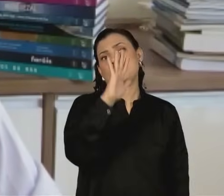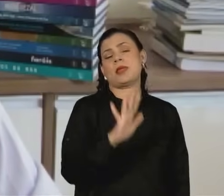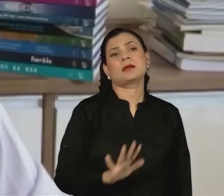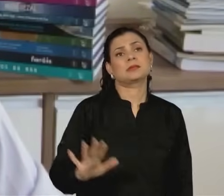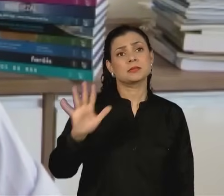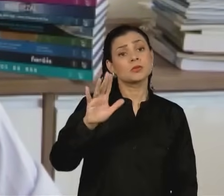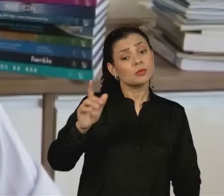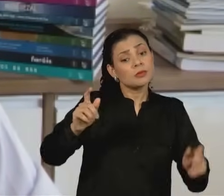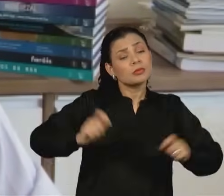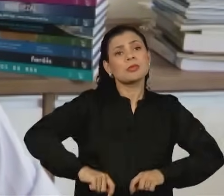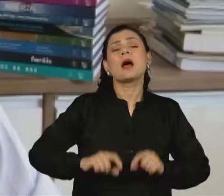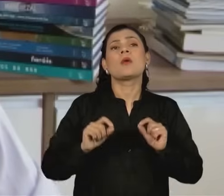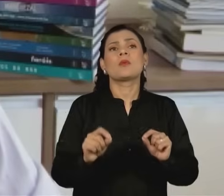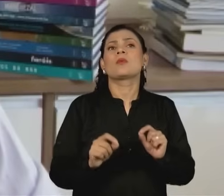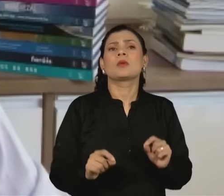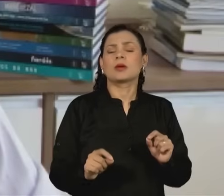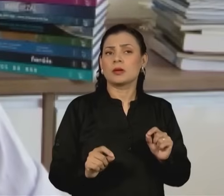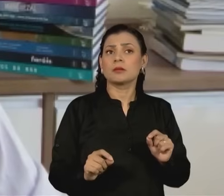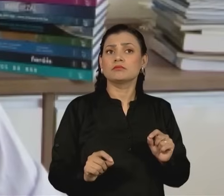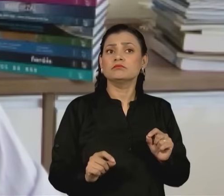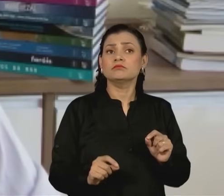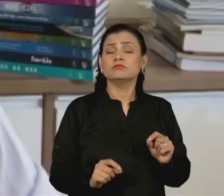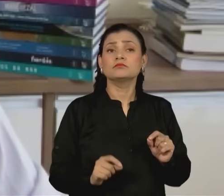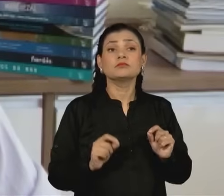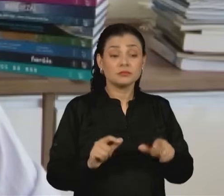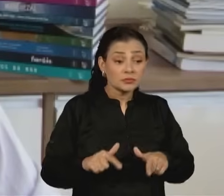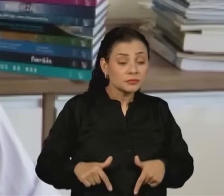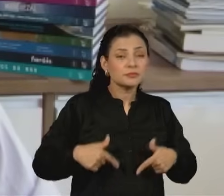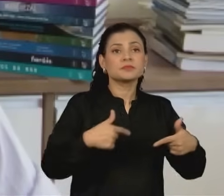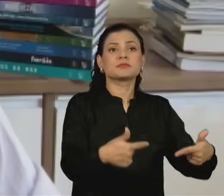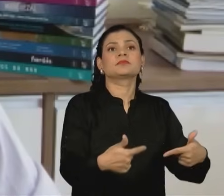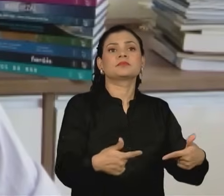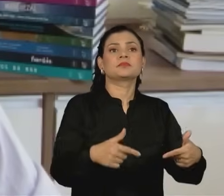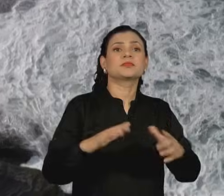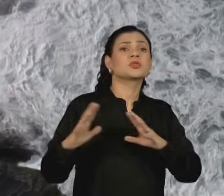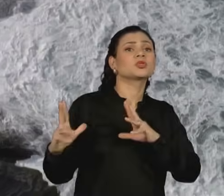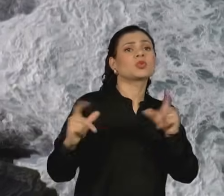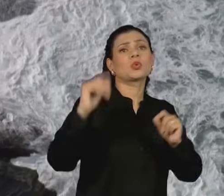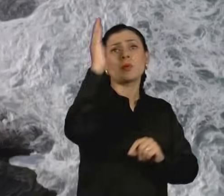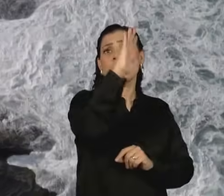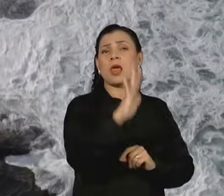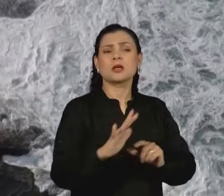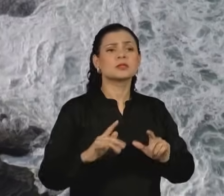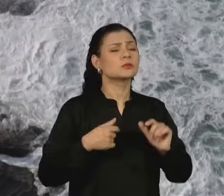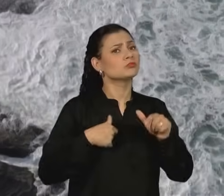e possa representar na sua implementação as vozes de todo o país.